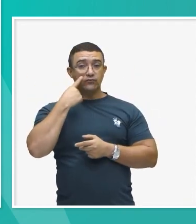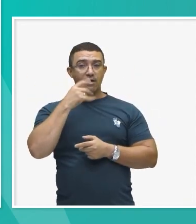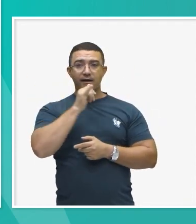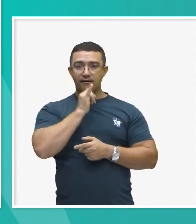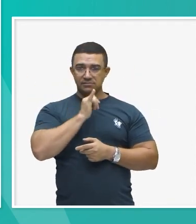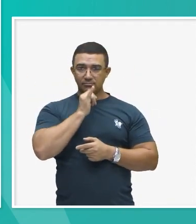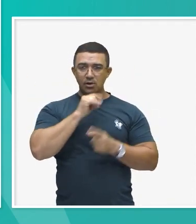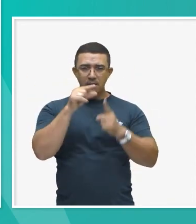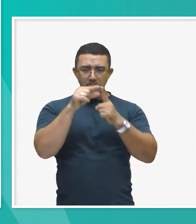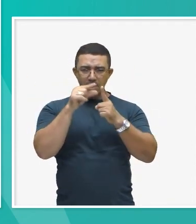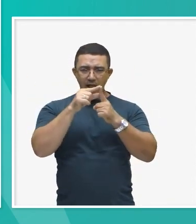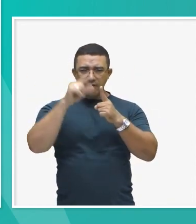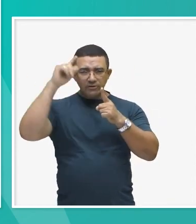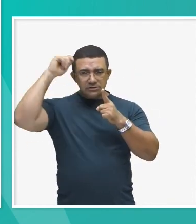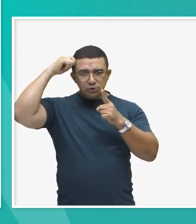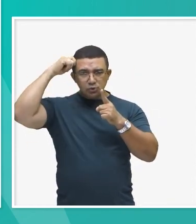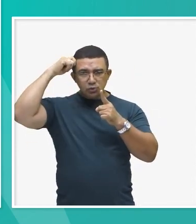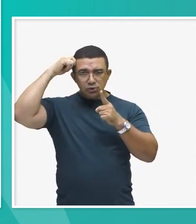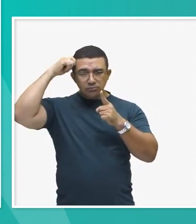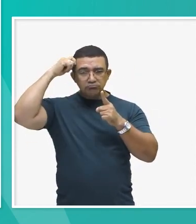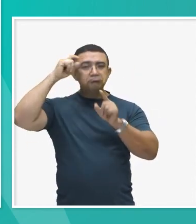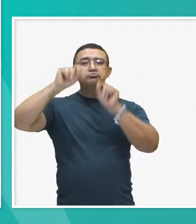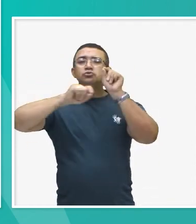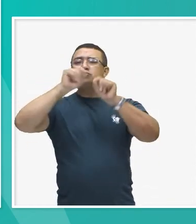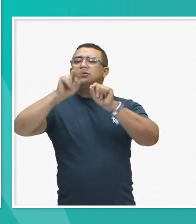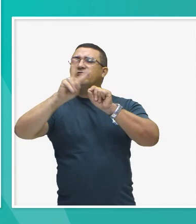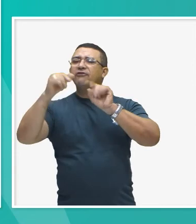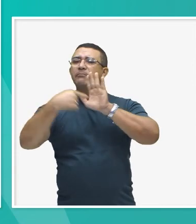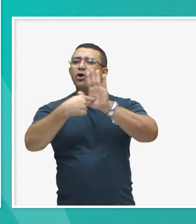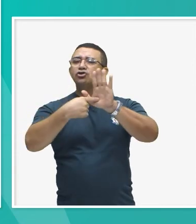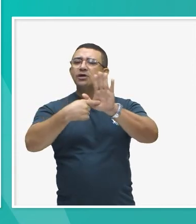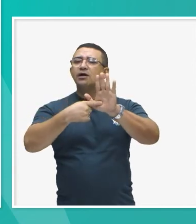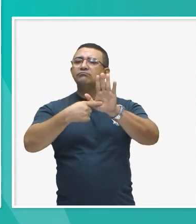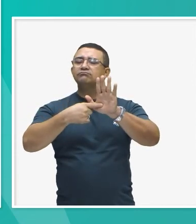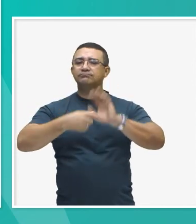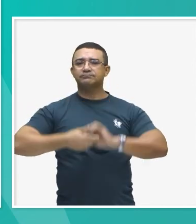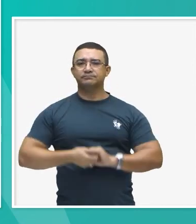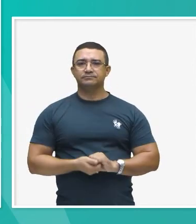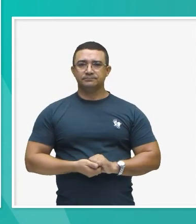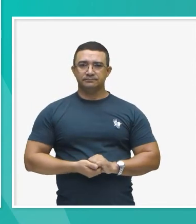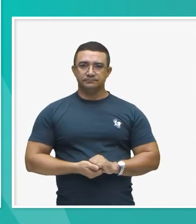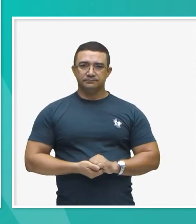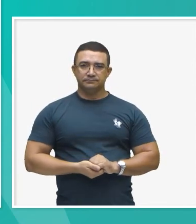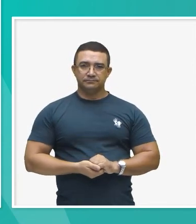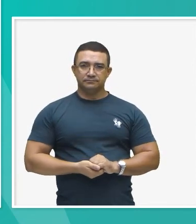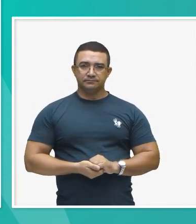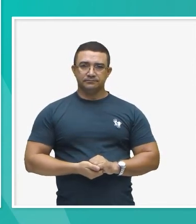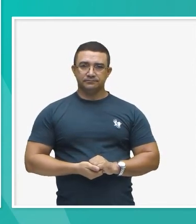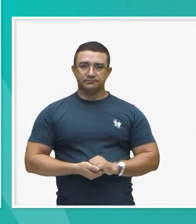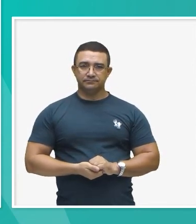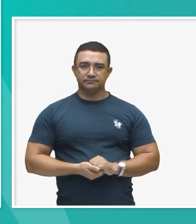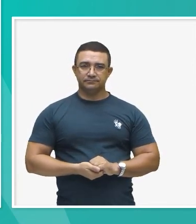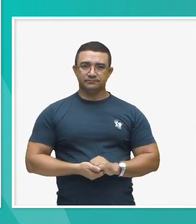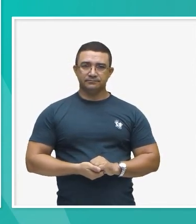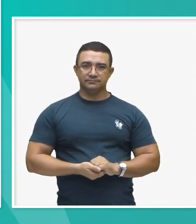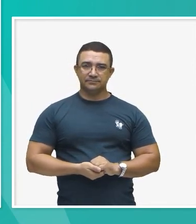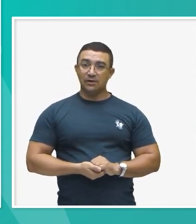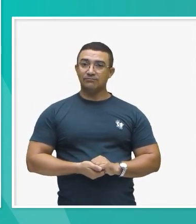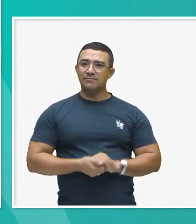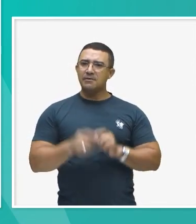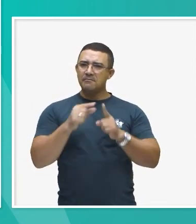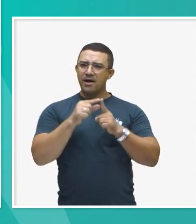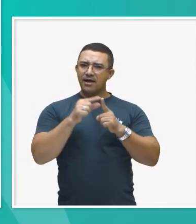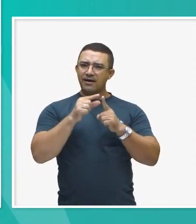uma palavra em negrito e o que ela vai te levar a entender. Vamos lá. Observem que a palavra